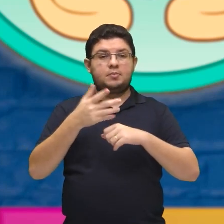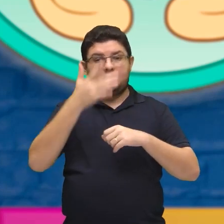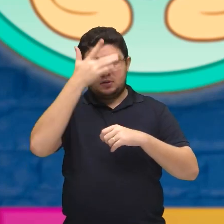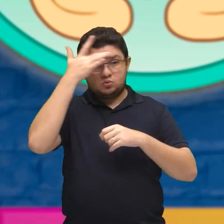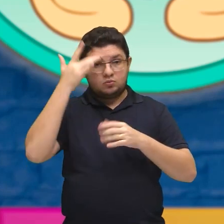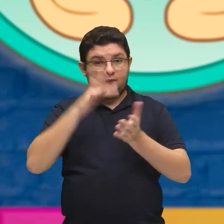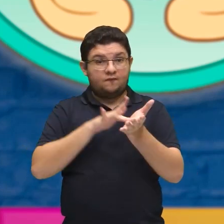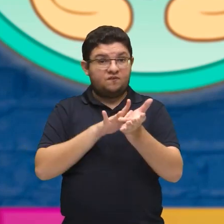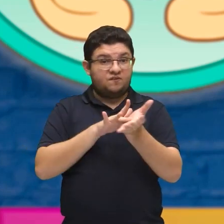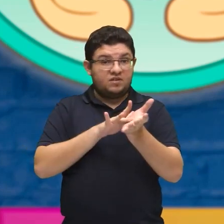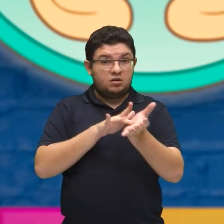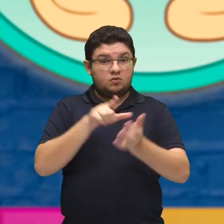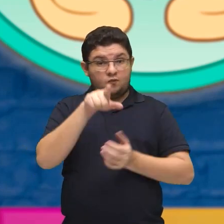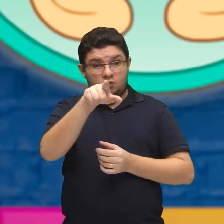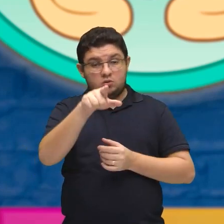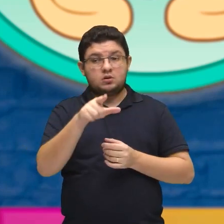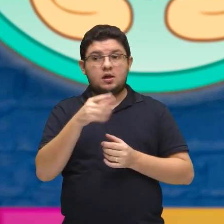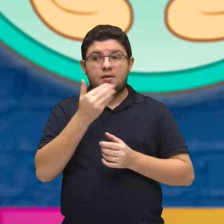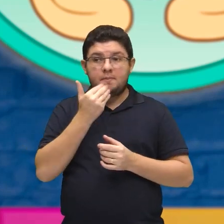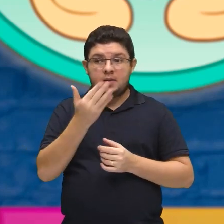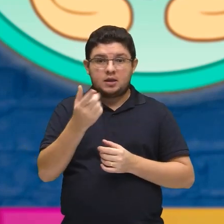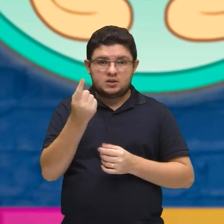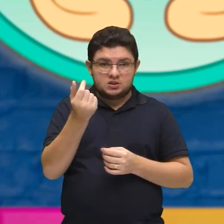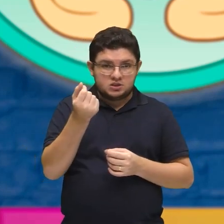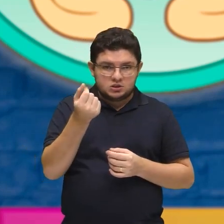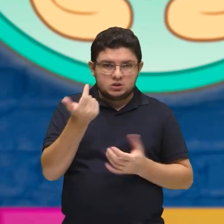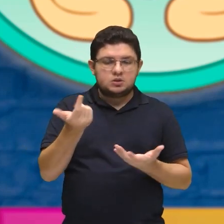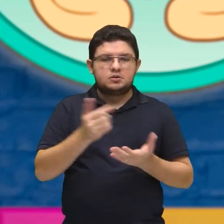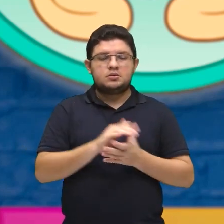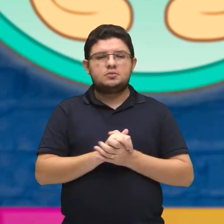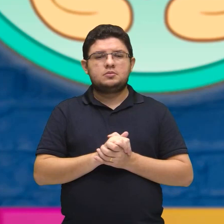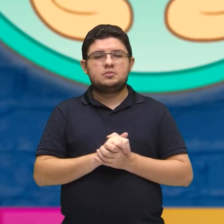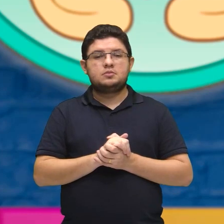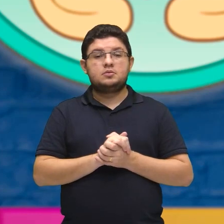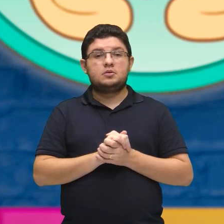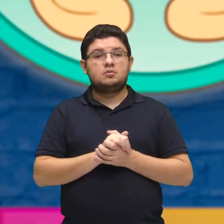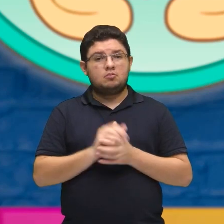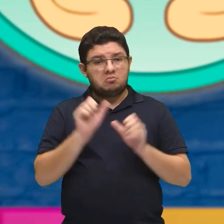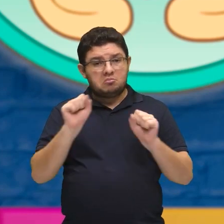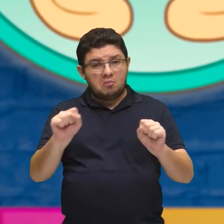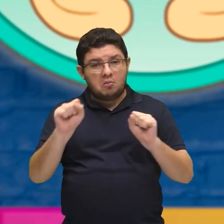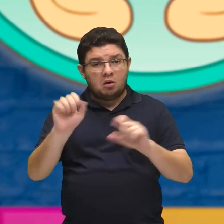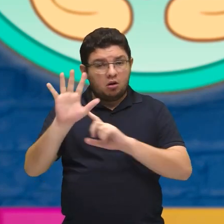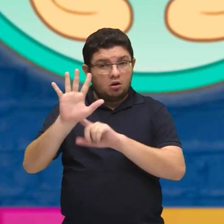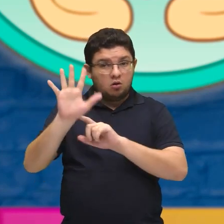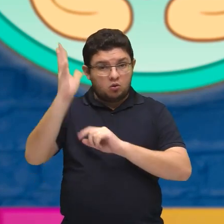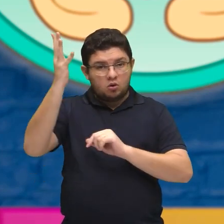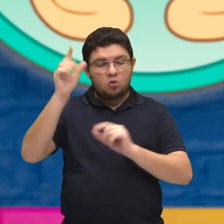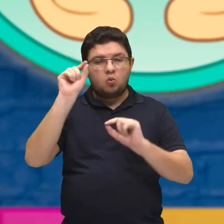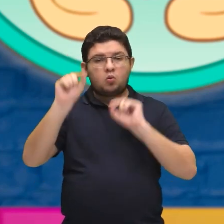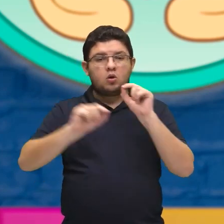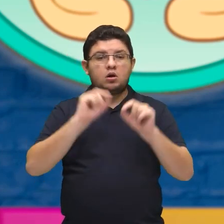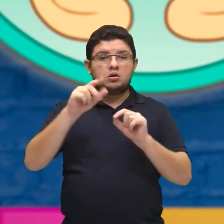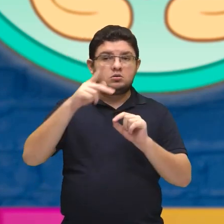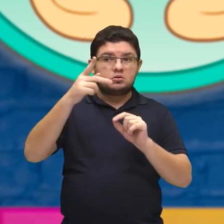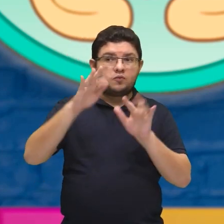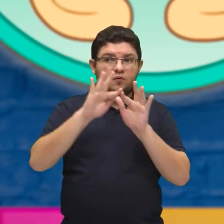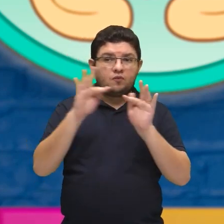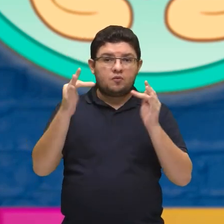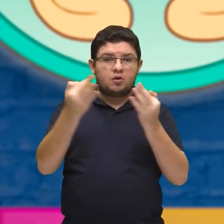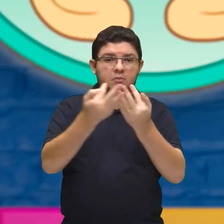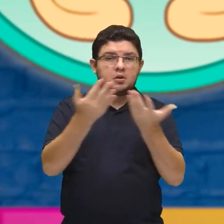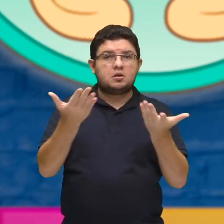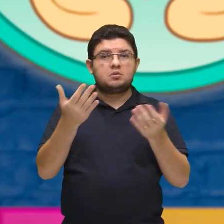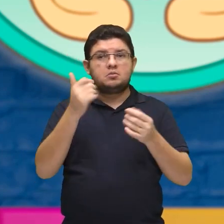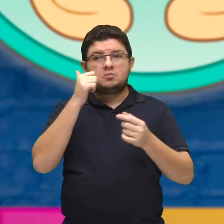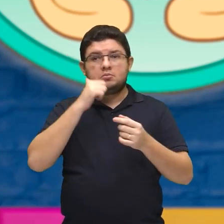por você, pedindo dinheiro. Pode ter acontecido isso, às vezes com seu pai, sua mãe, sua